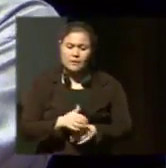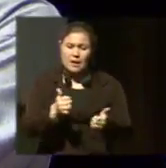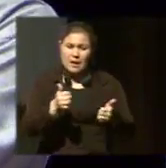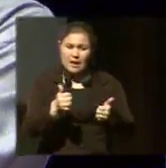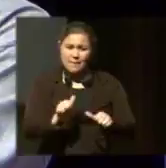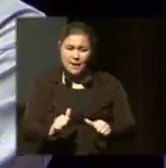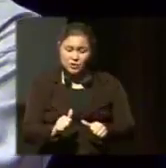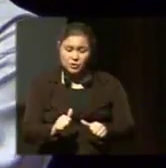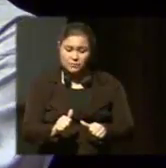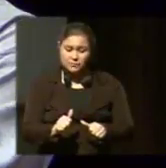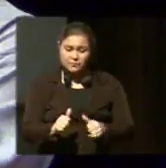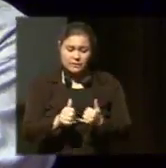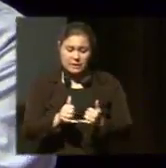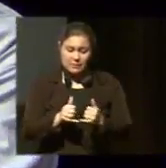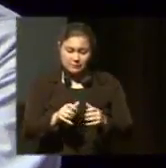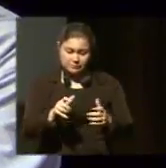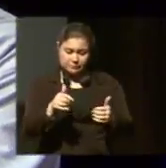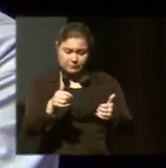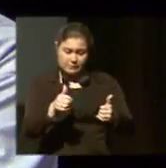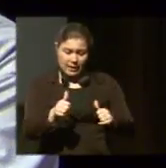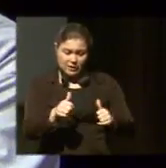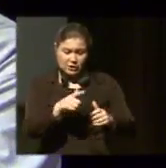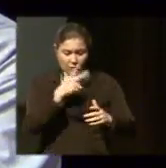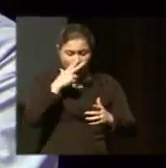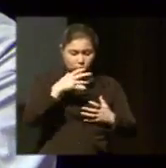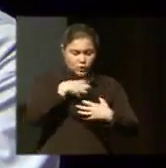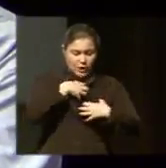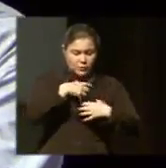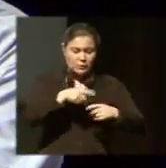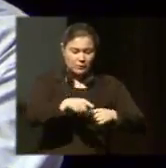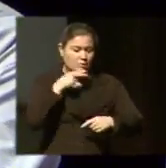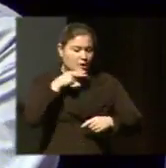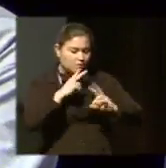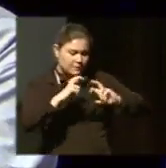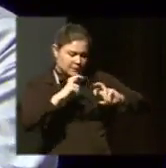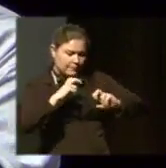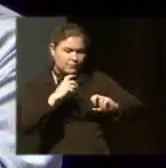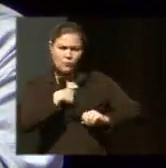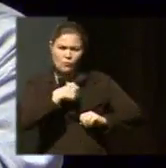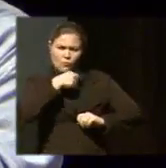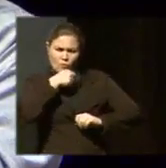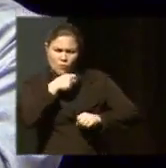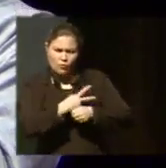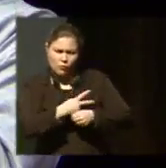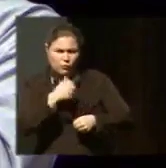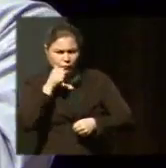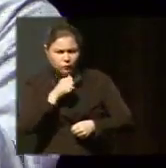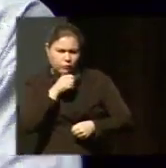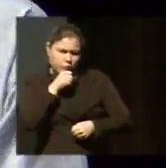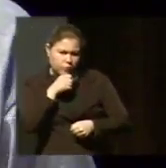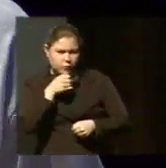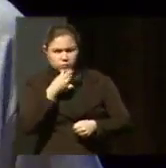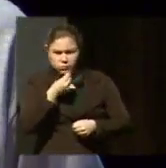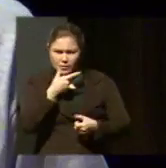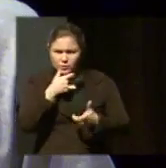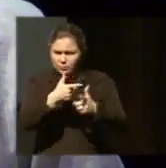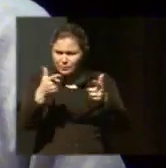que o neto tem de um vô ou de uma avó, eu sei que muita gente aqui é vô ou vó,